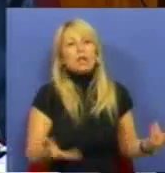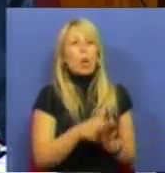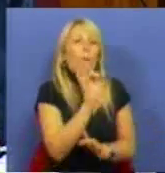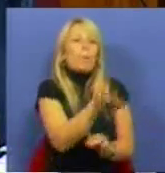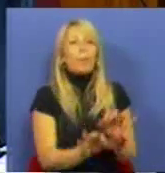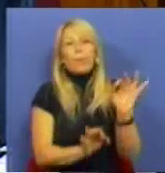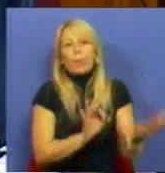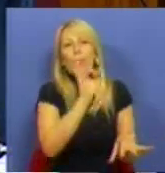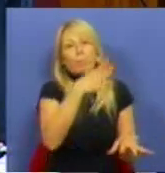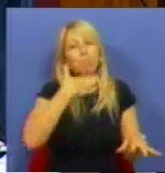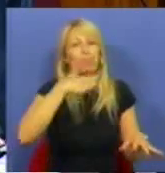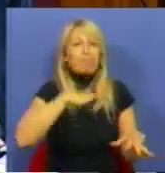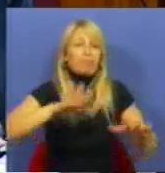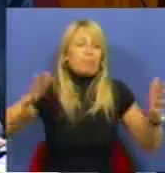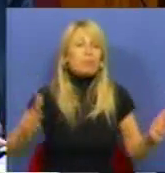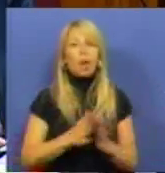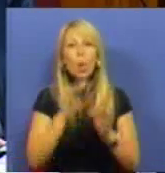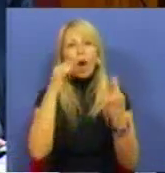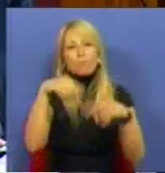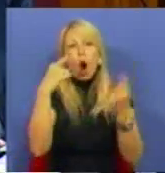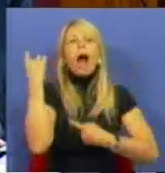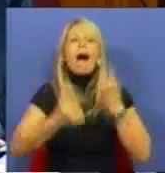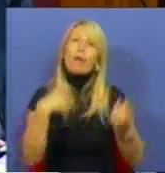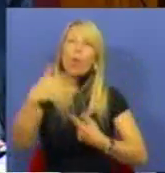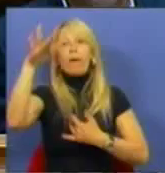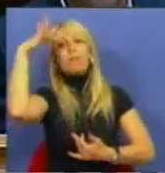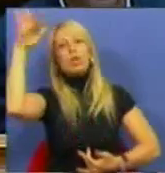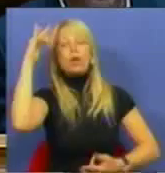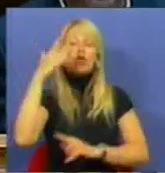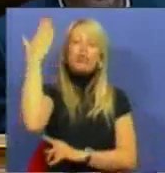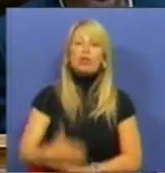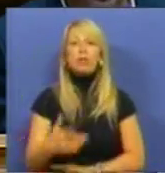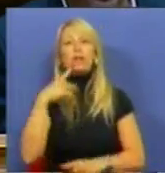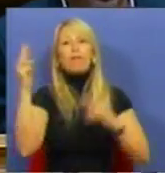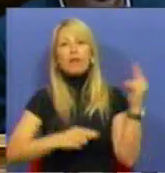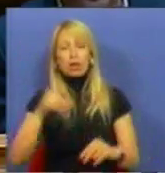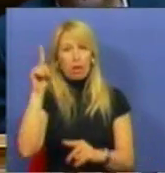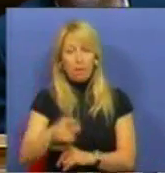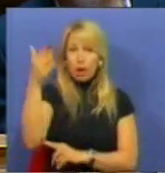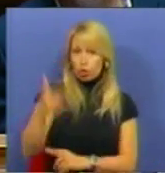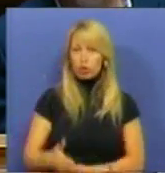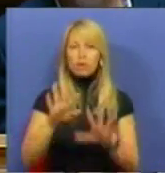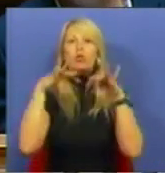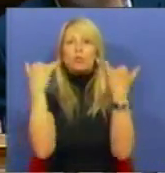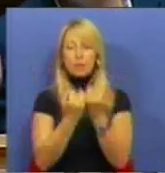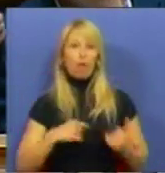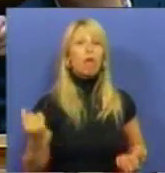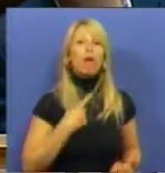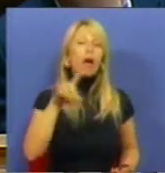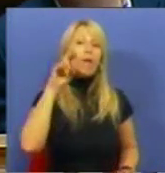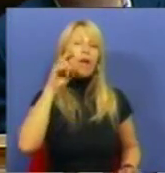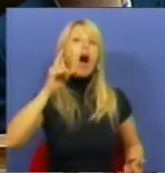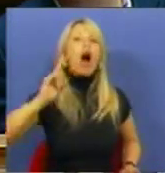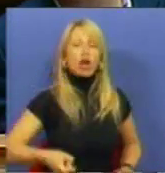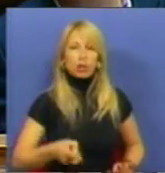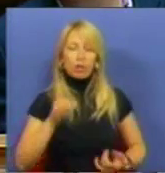para mostrar alguma retórica de justiça fiscal e de justiça social. O que nós defendemos é a inversão